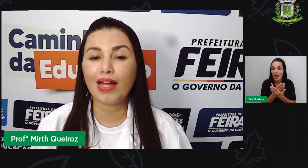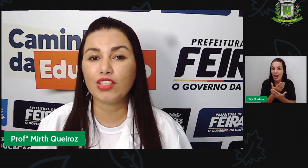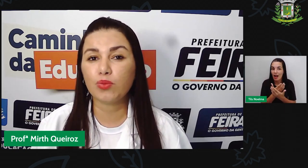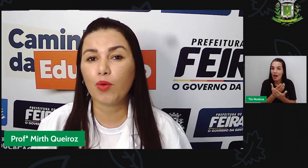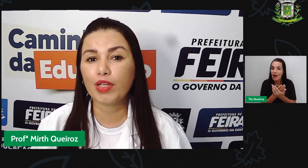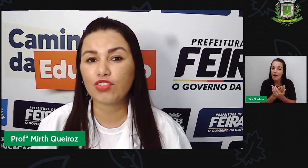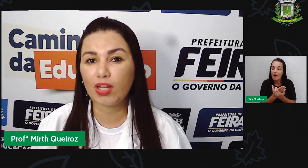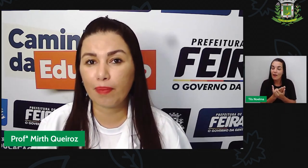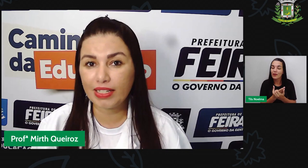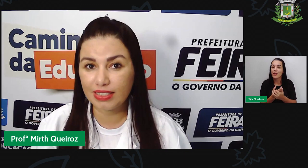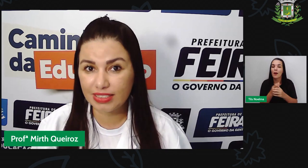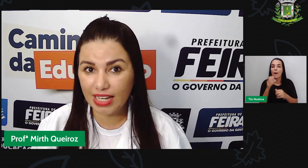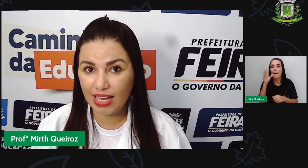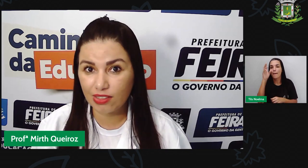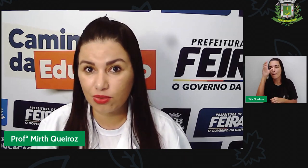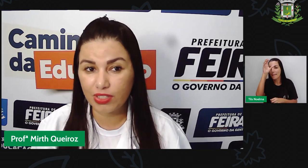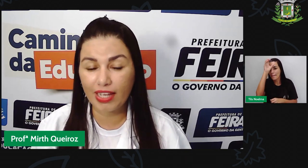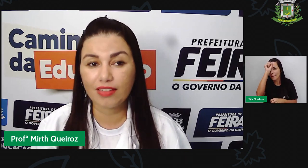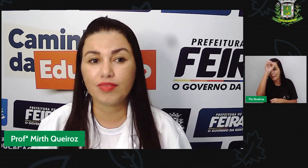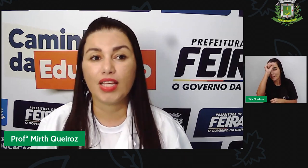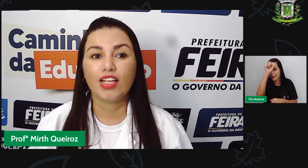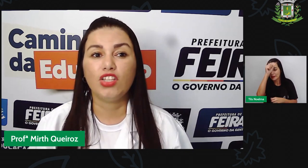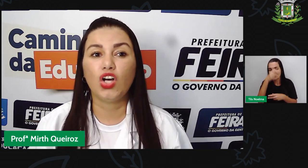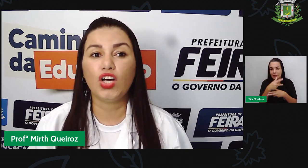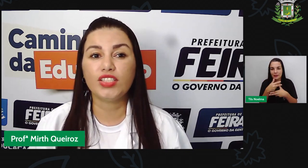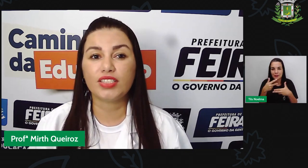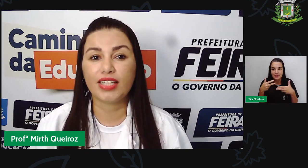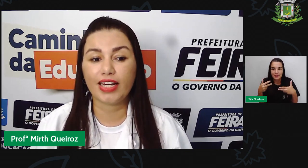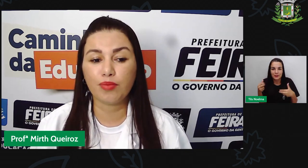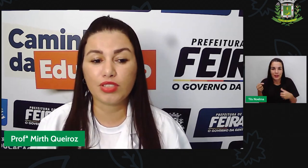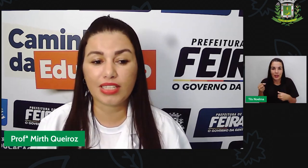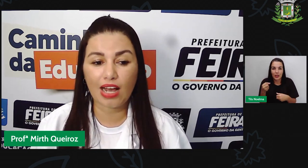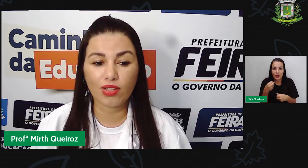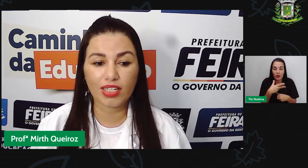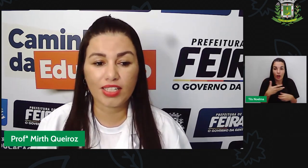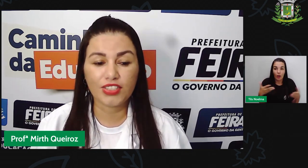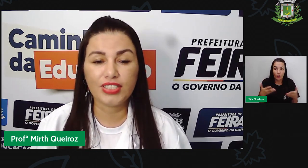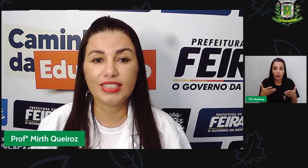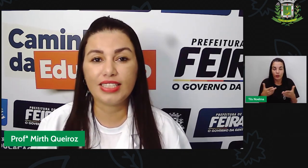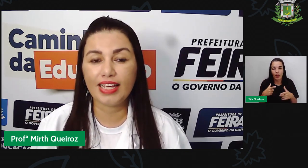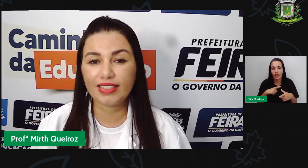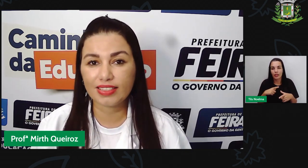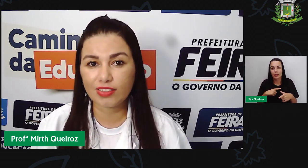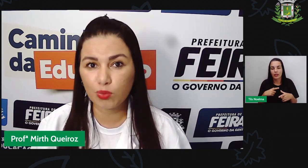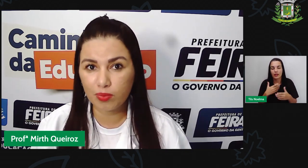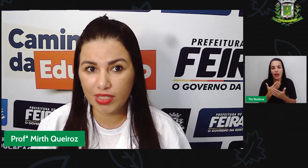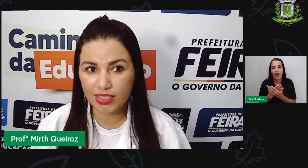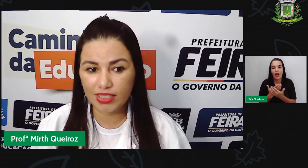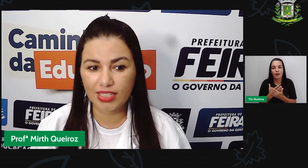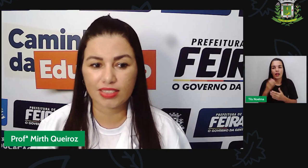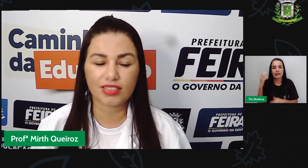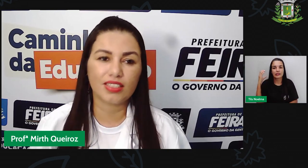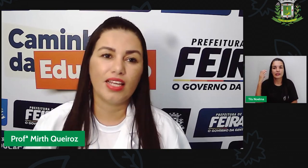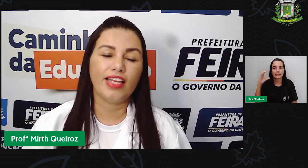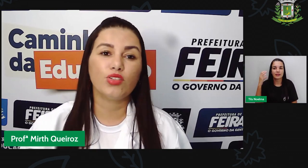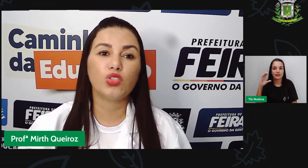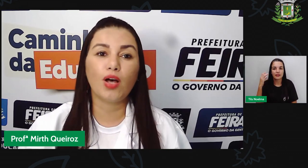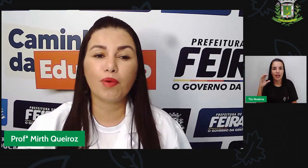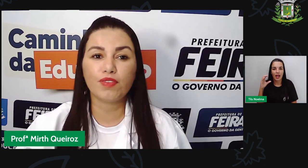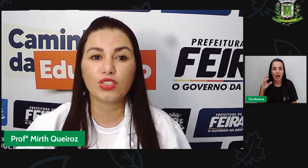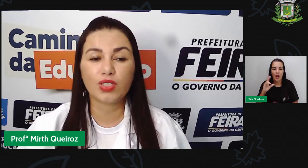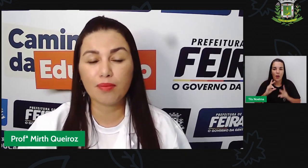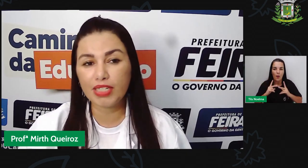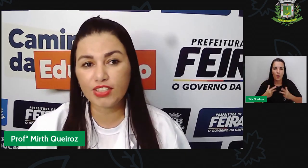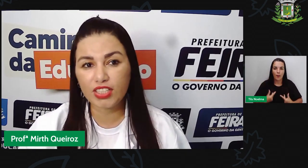agora em mais um momento de aprendizado, né? Nós teremos aula de ciências humanas. Eu